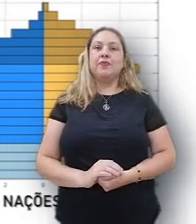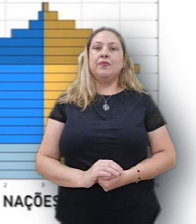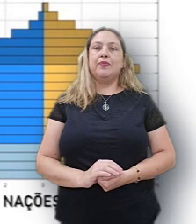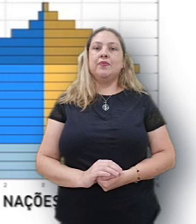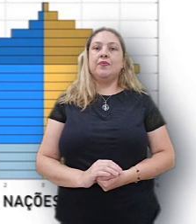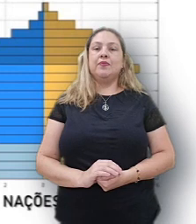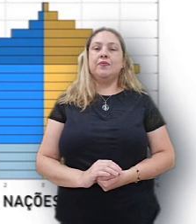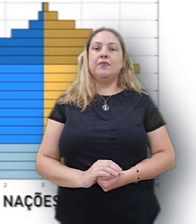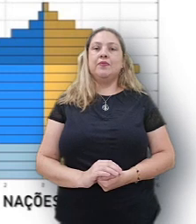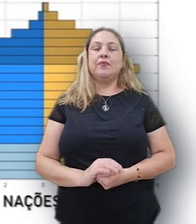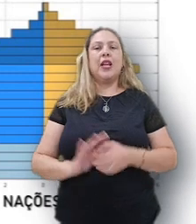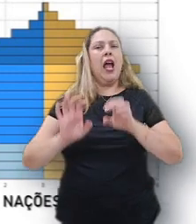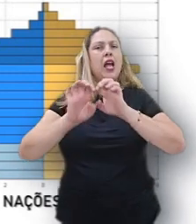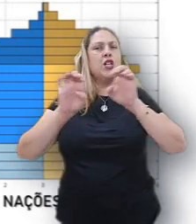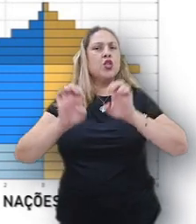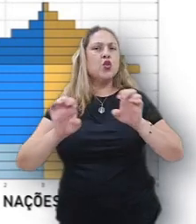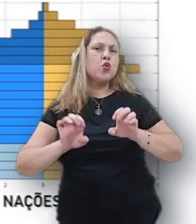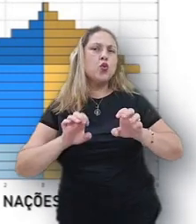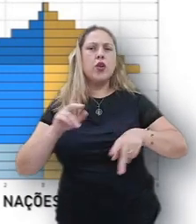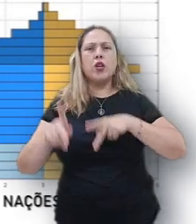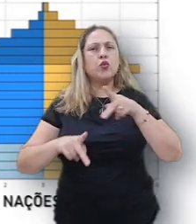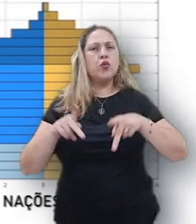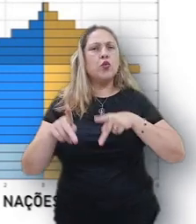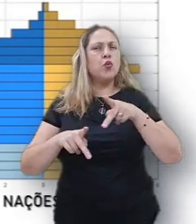da população japonesa.